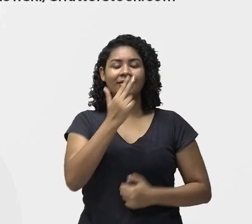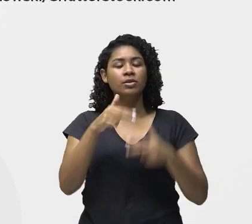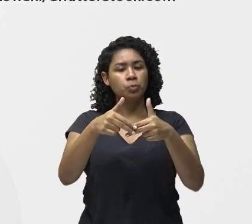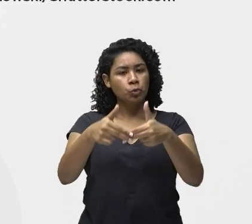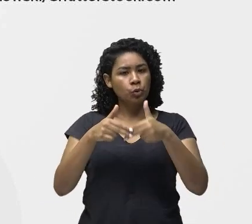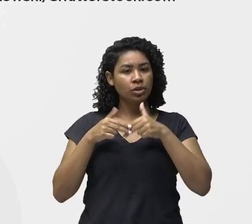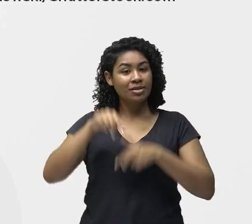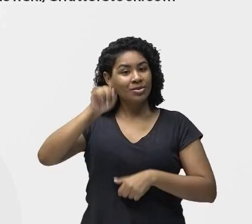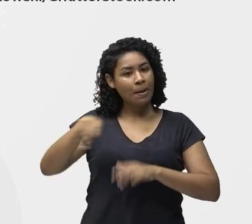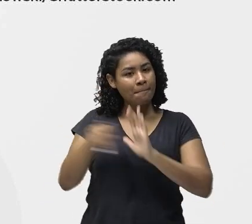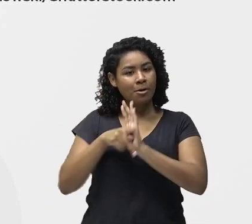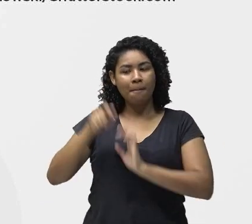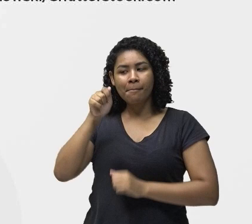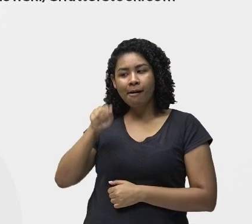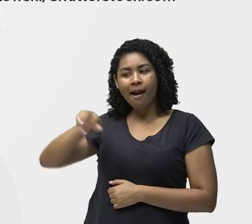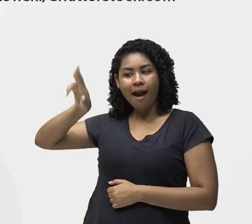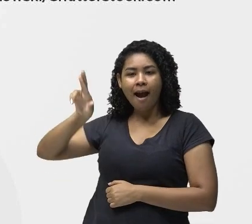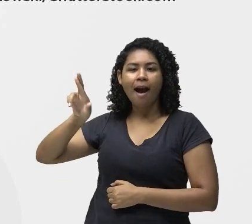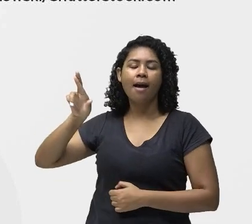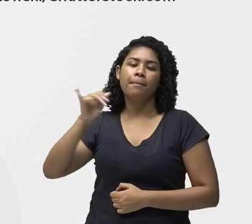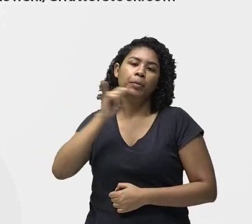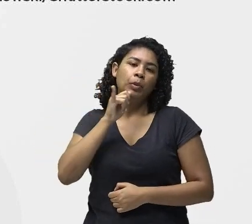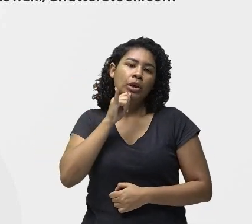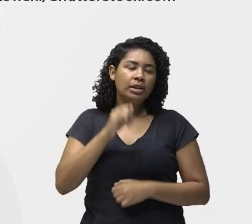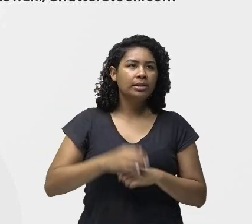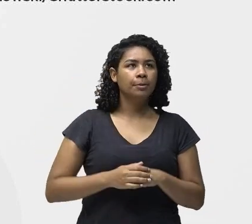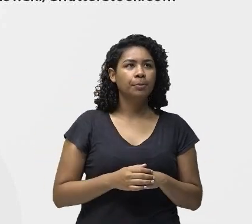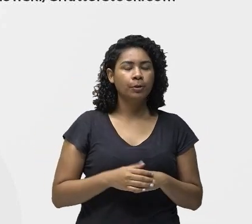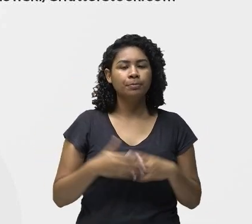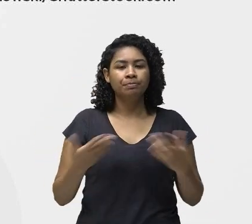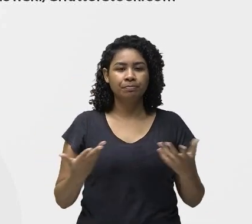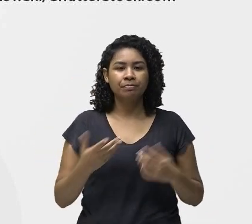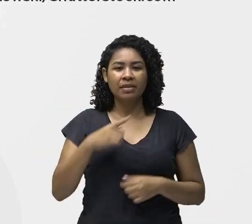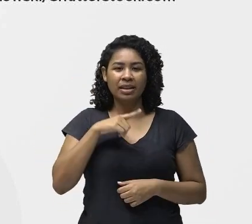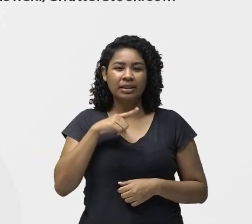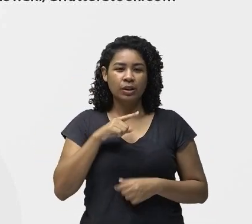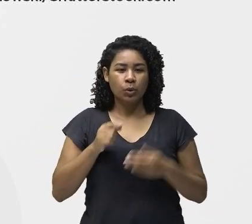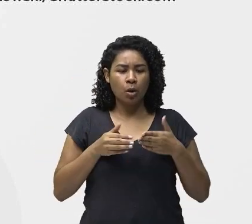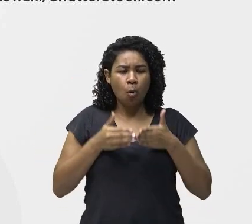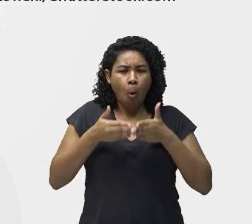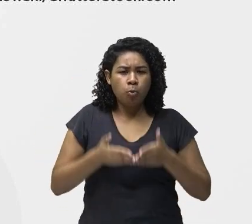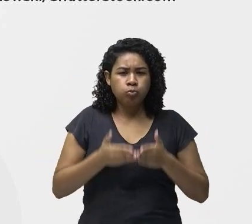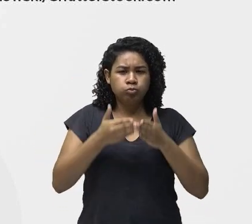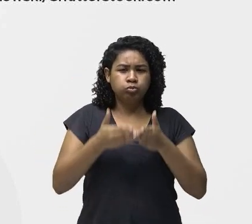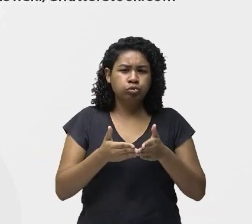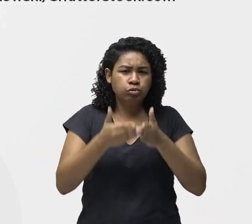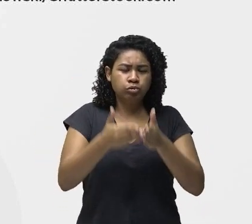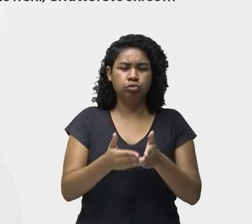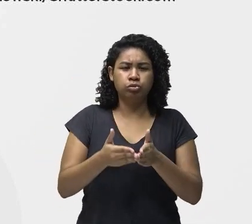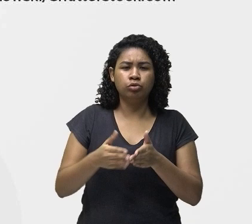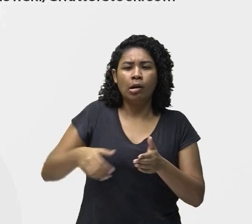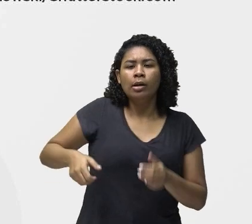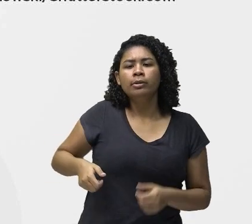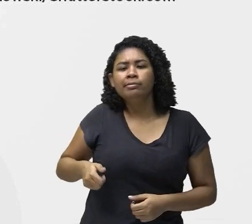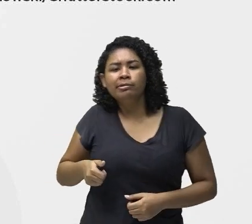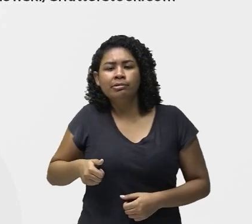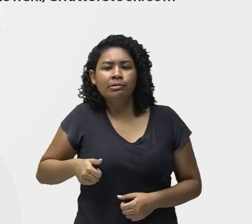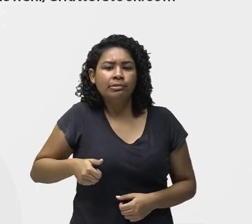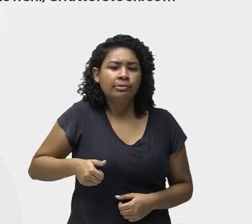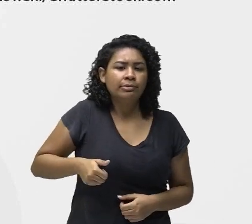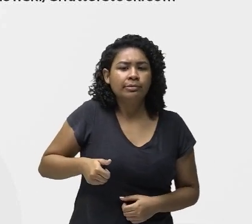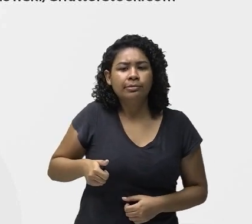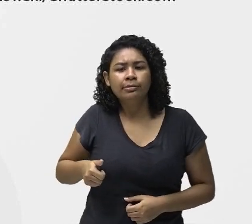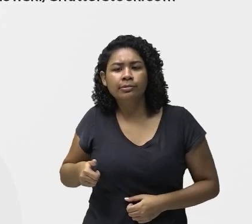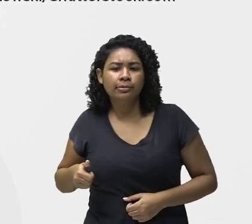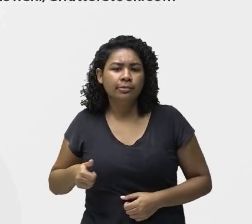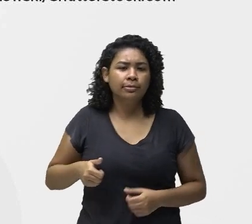se faz presente quando a gente anda aí de voadeira, que você sente aquele ar que dói em você, é a resistência